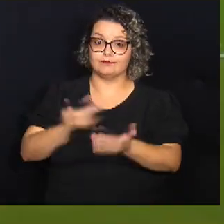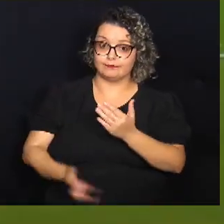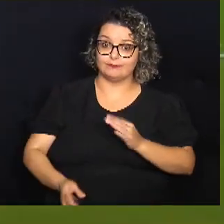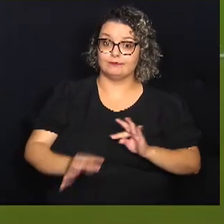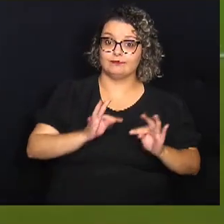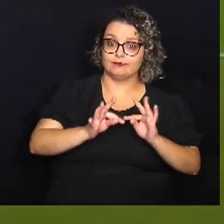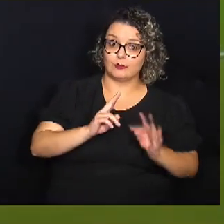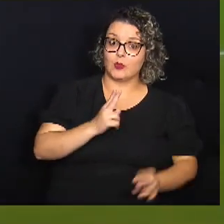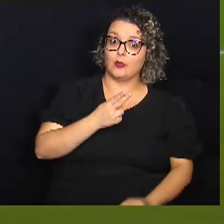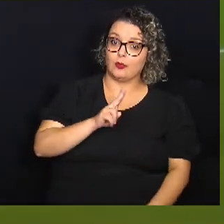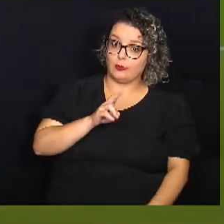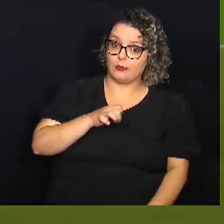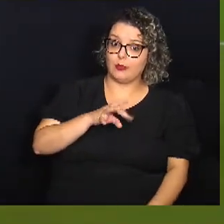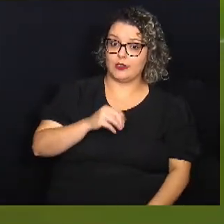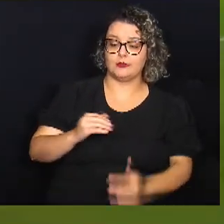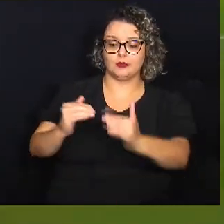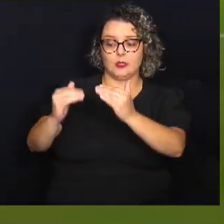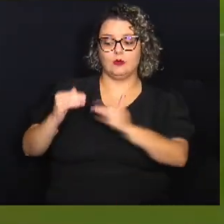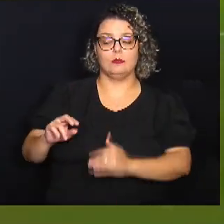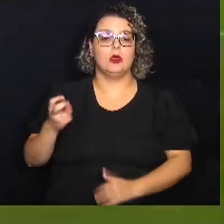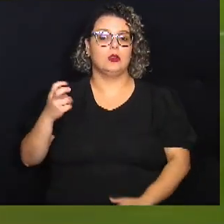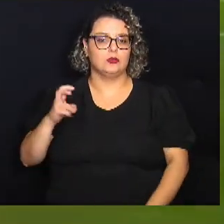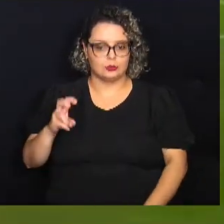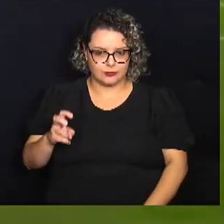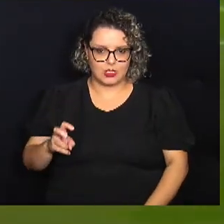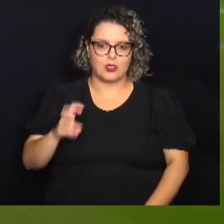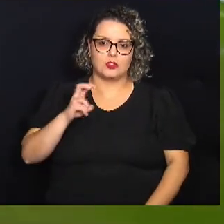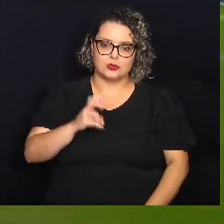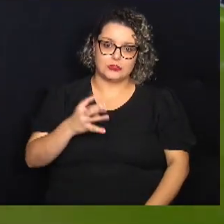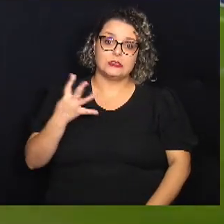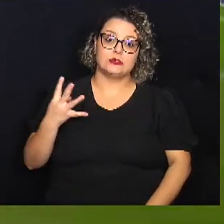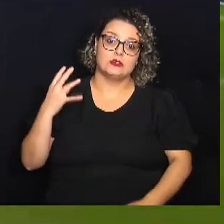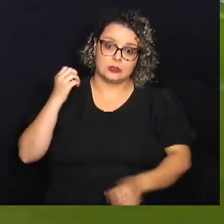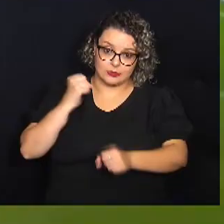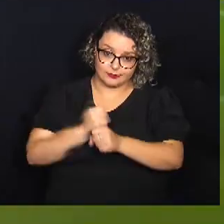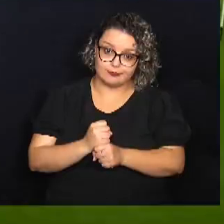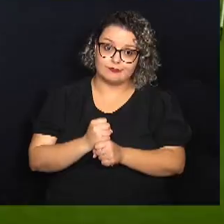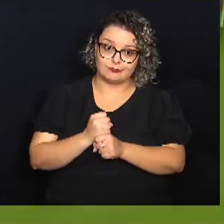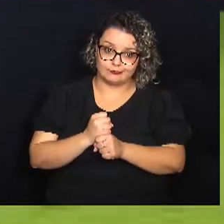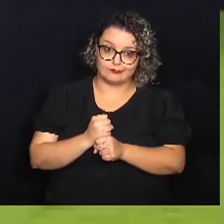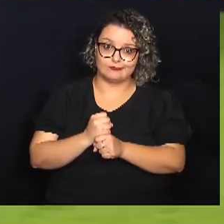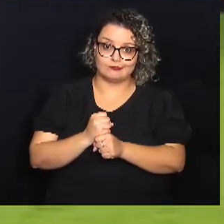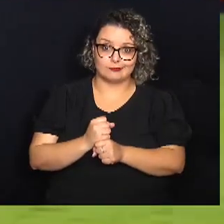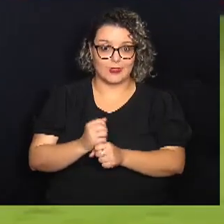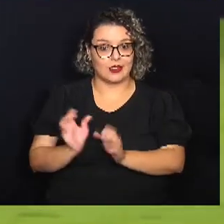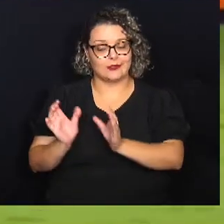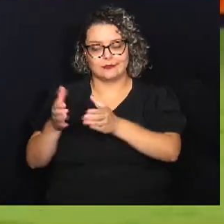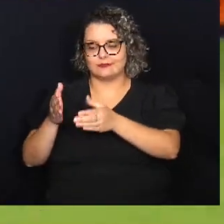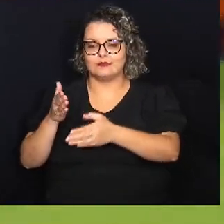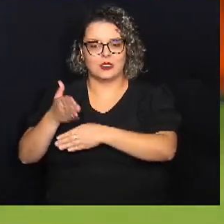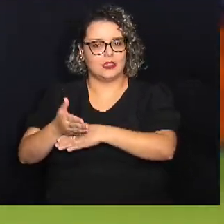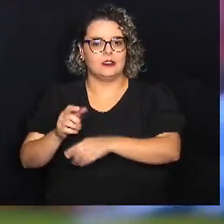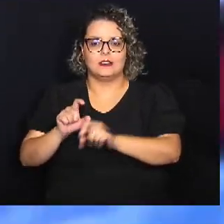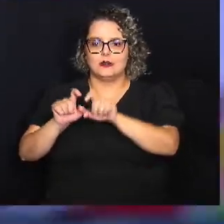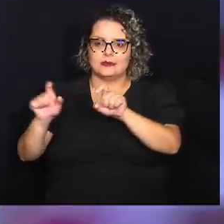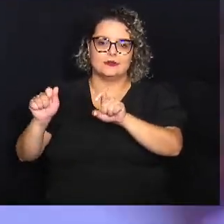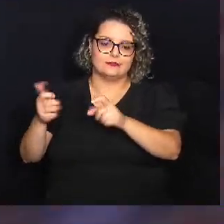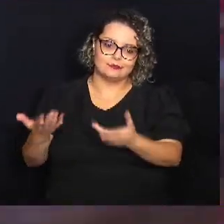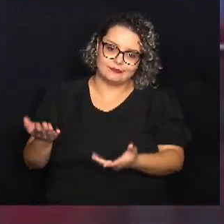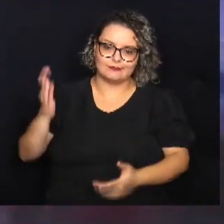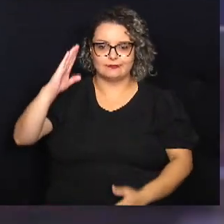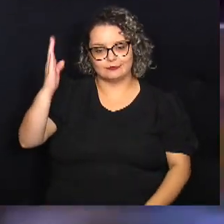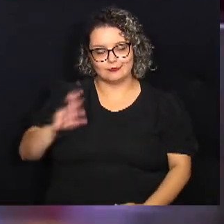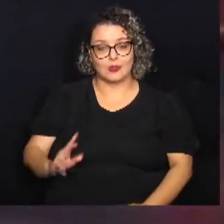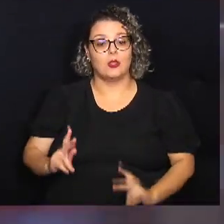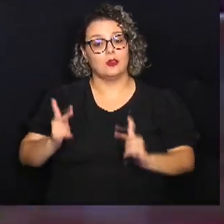Humberto Louser caiu para 5º lugar com 54 pontos, saindo da zona de classificação para a Série A do Brasileirão. Já o